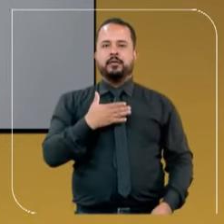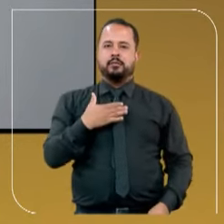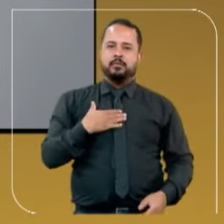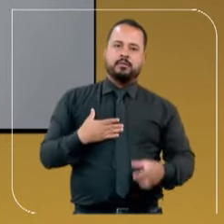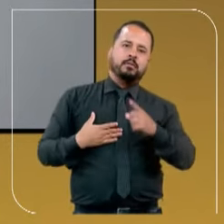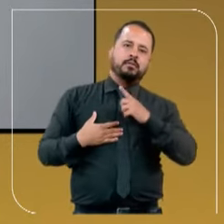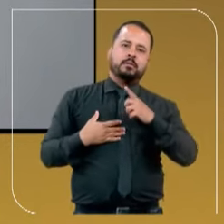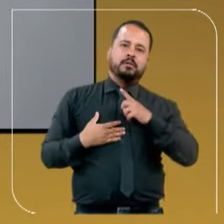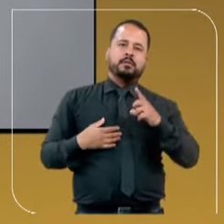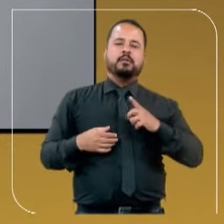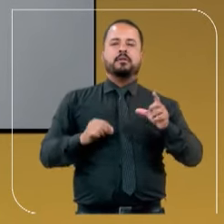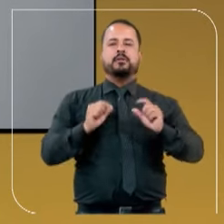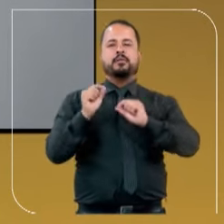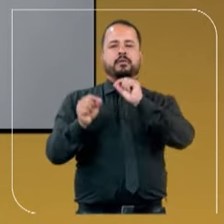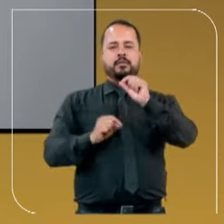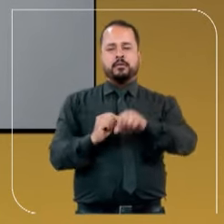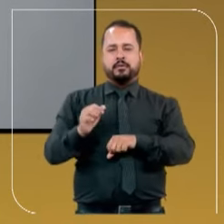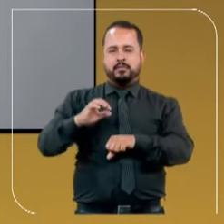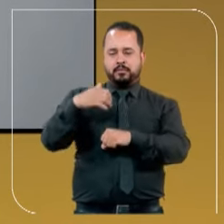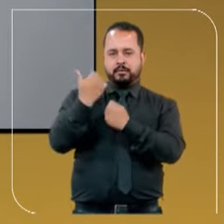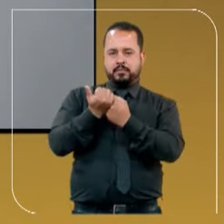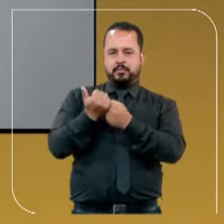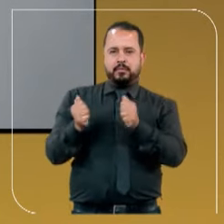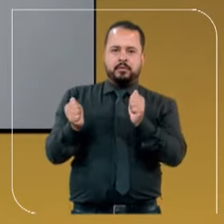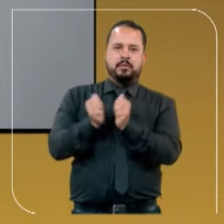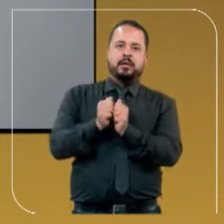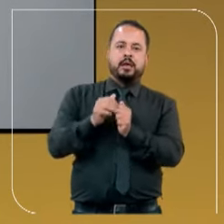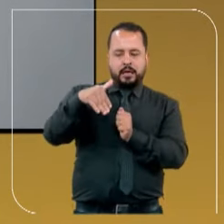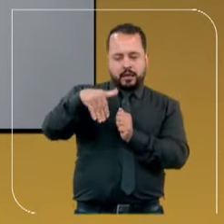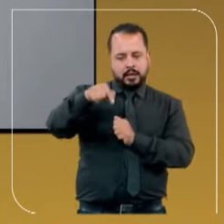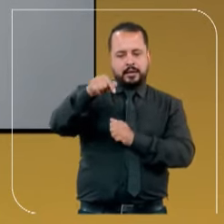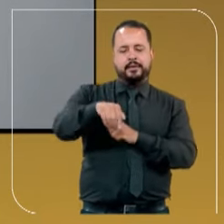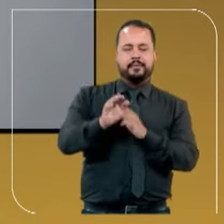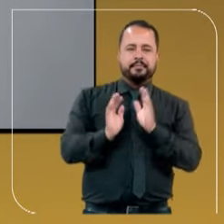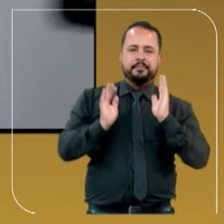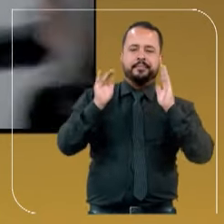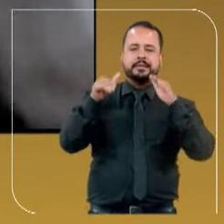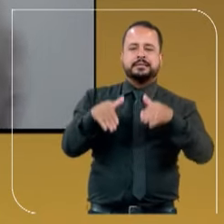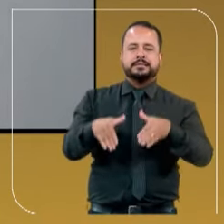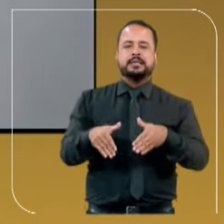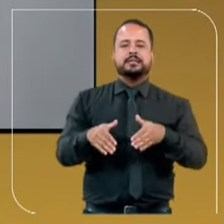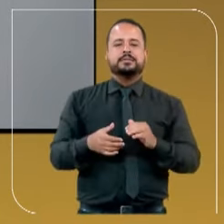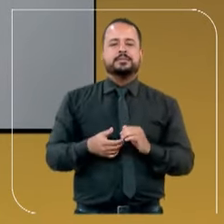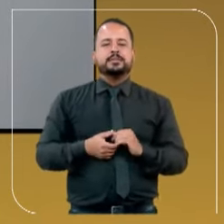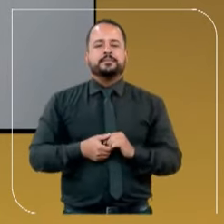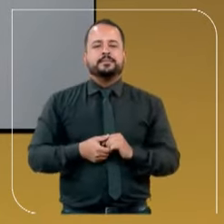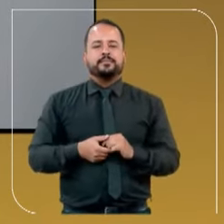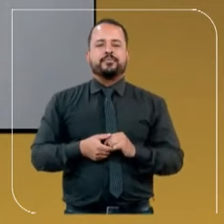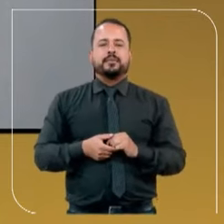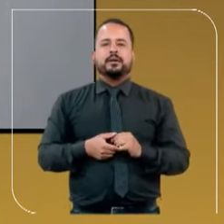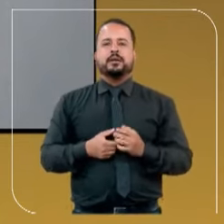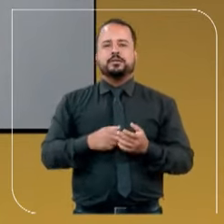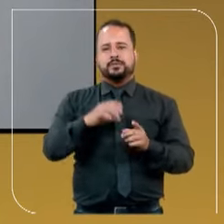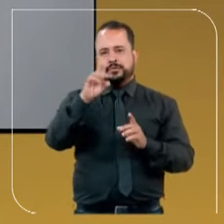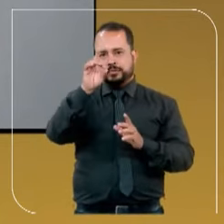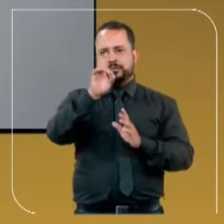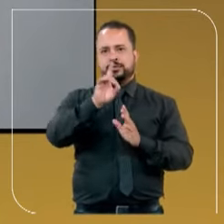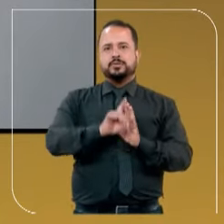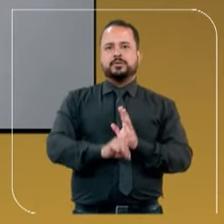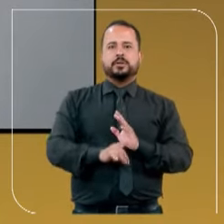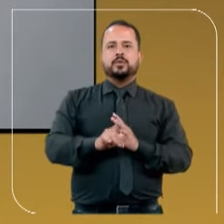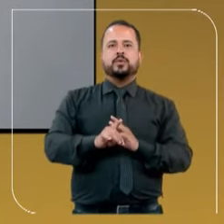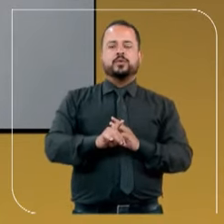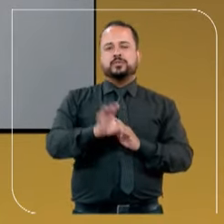de adiar na bancada aqui presente, e o nosso diretores gerais da